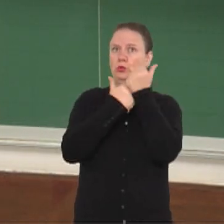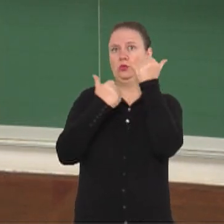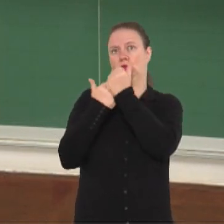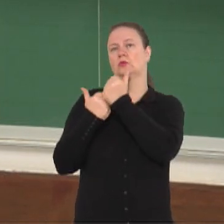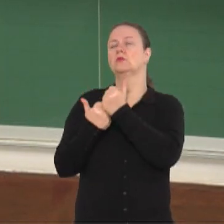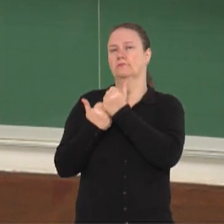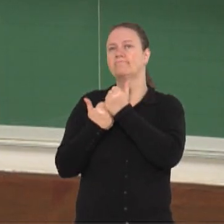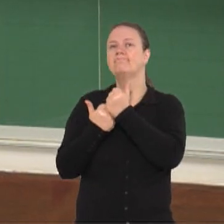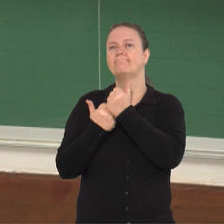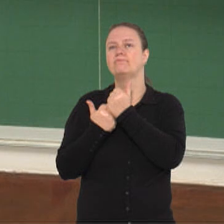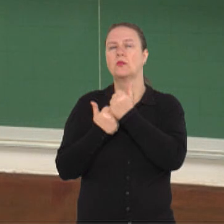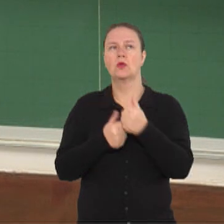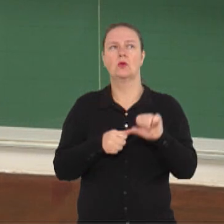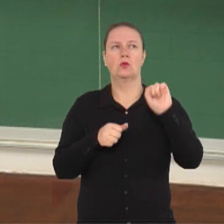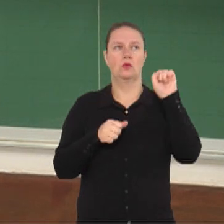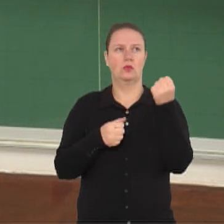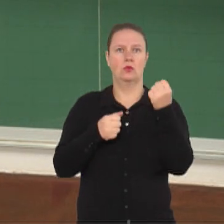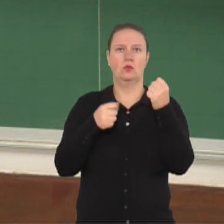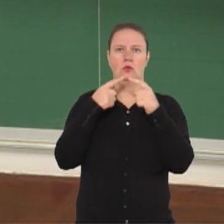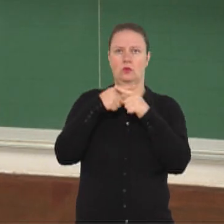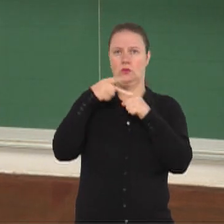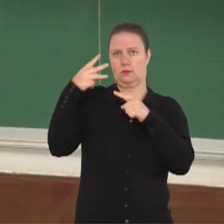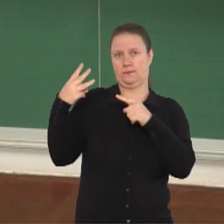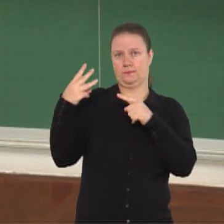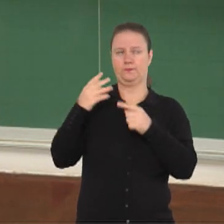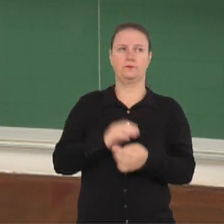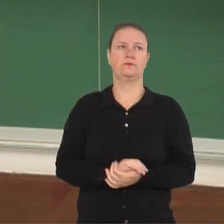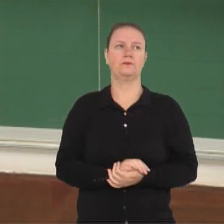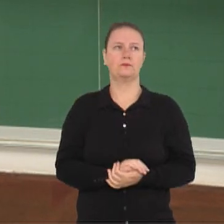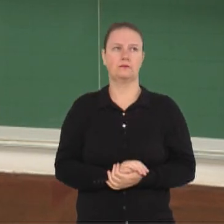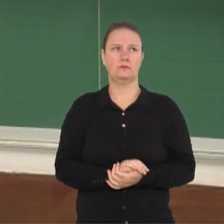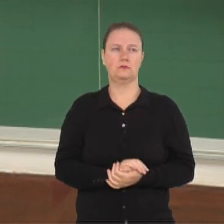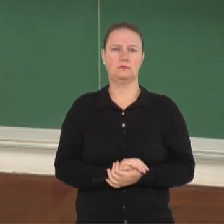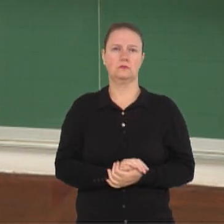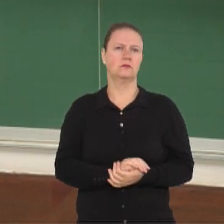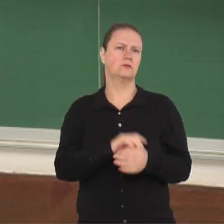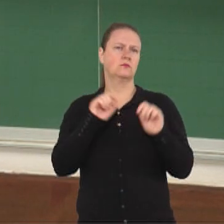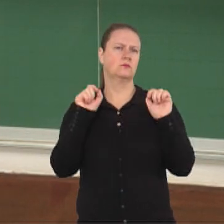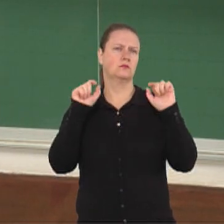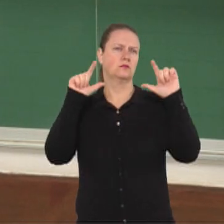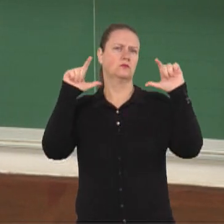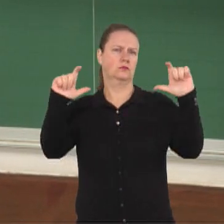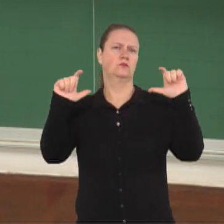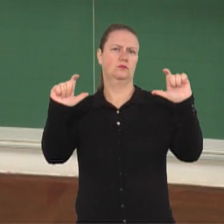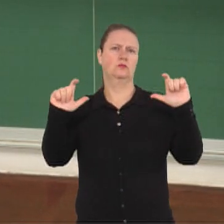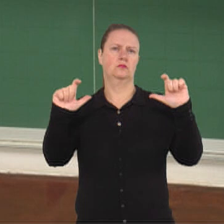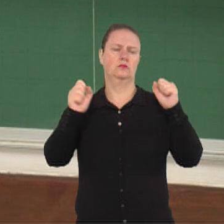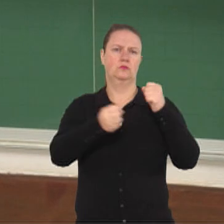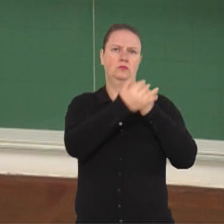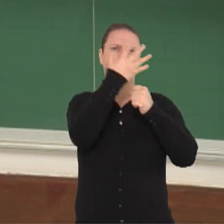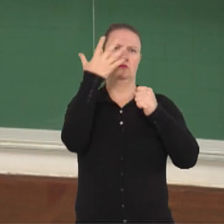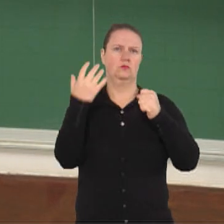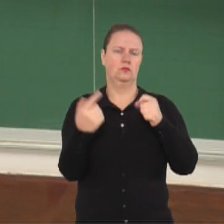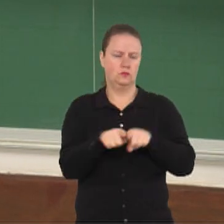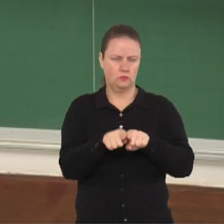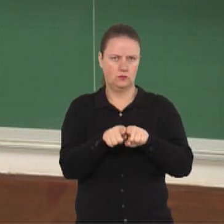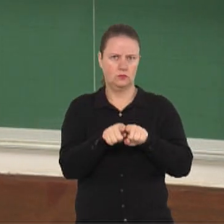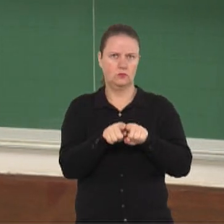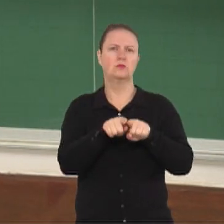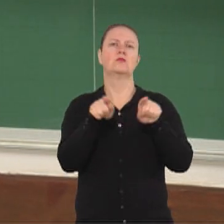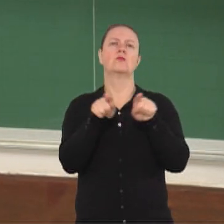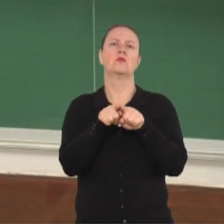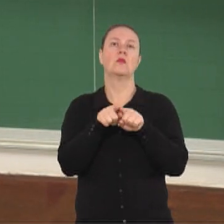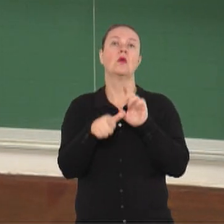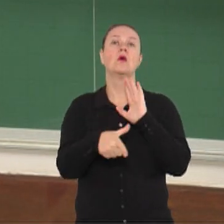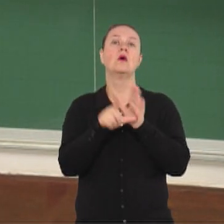então mais 8 vezes 3. E aqui eu tenho uma expressão numérica. Tenho potência, tenho produto. Quem eu